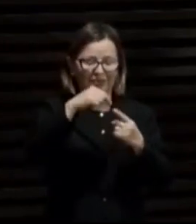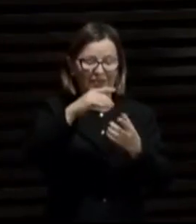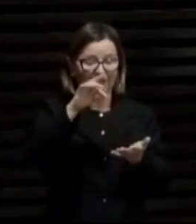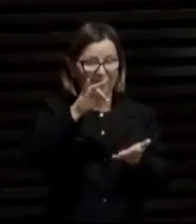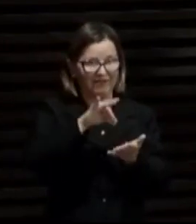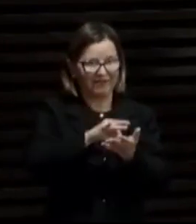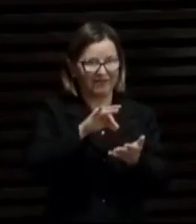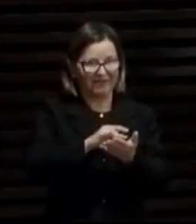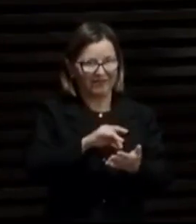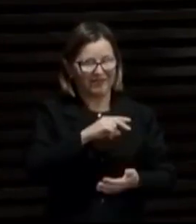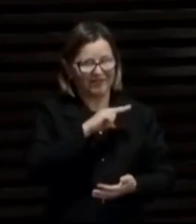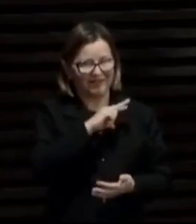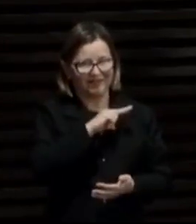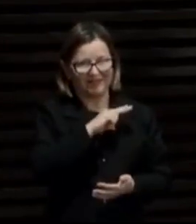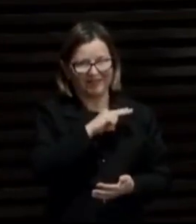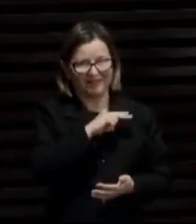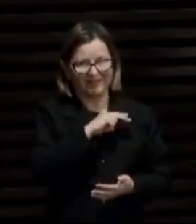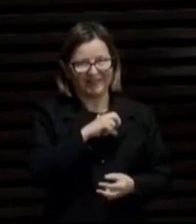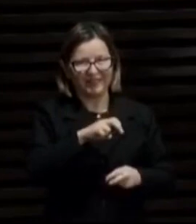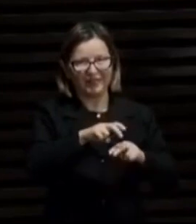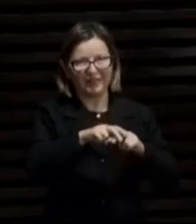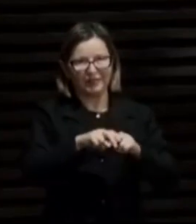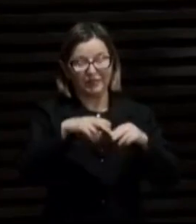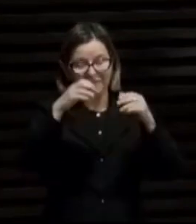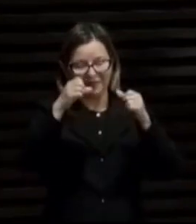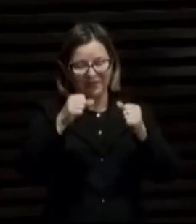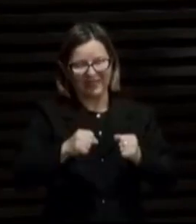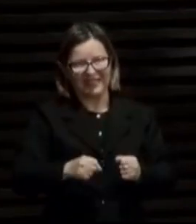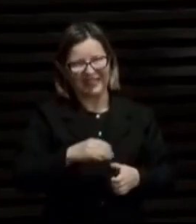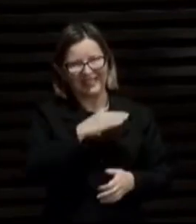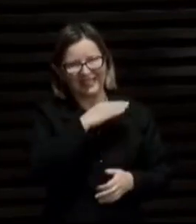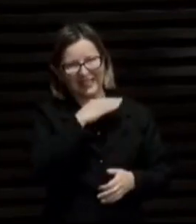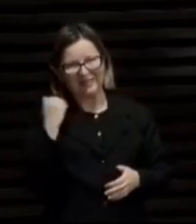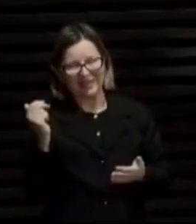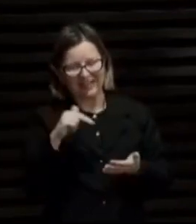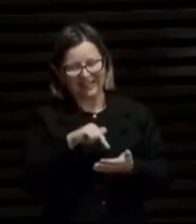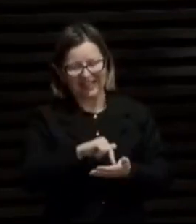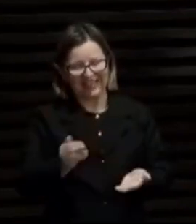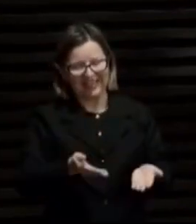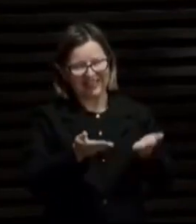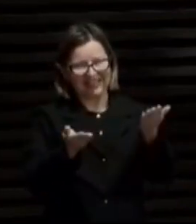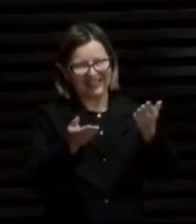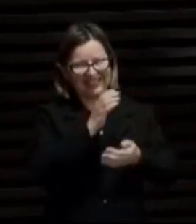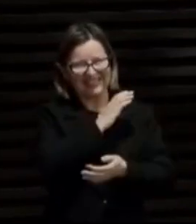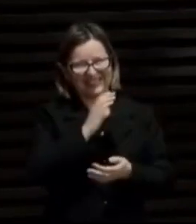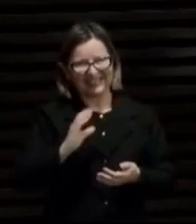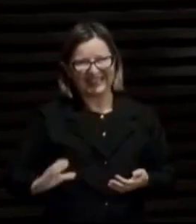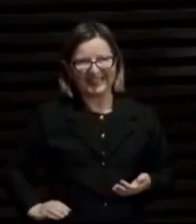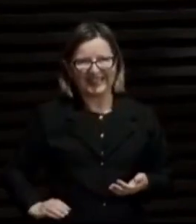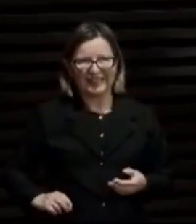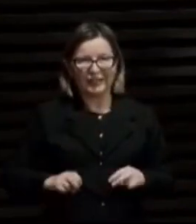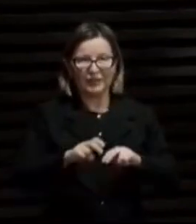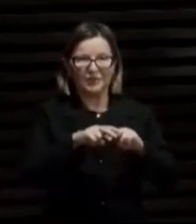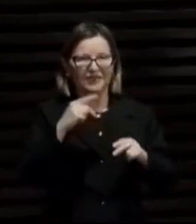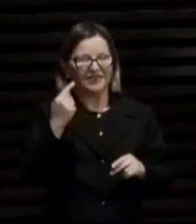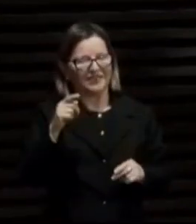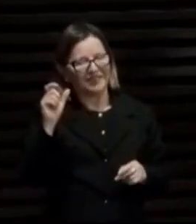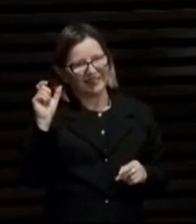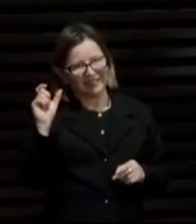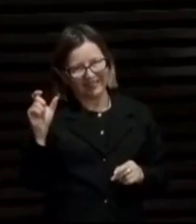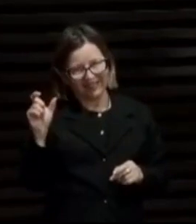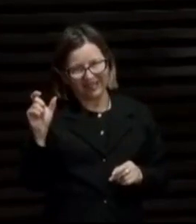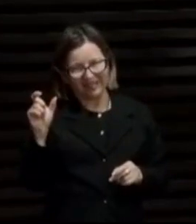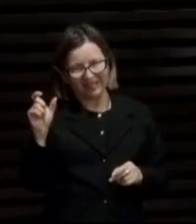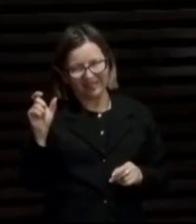e pessoalmente, pela virtude da morte e da ressurreição de Cristo, por sua palavra